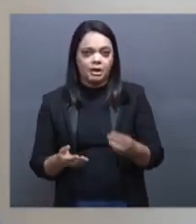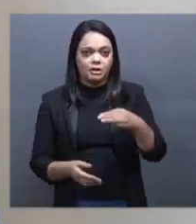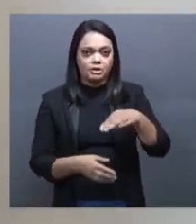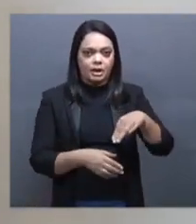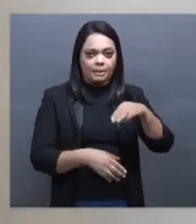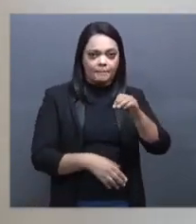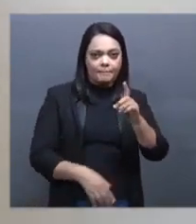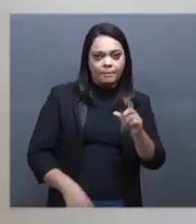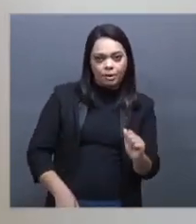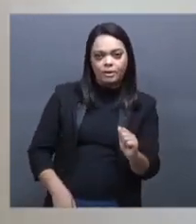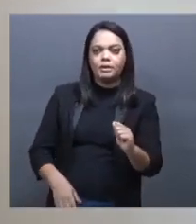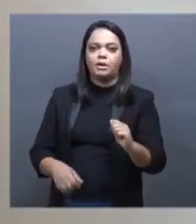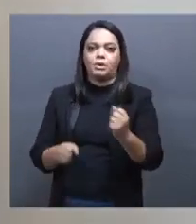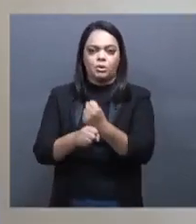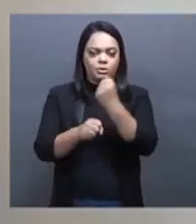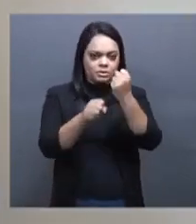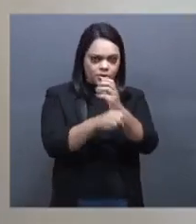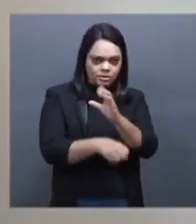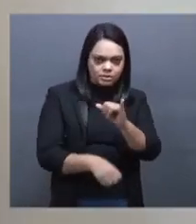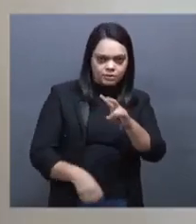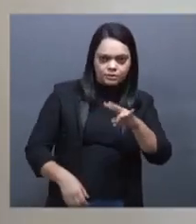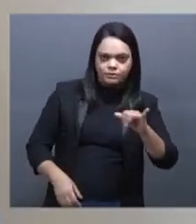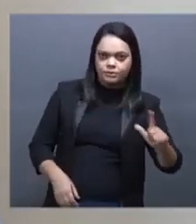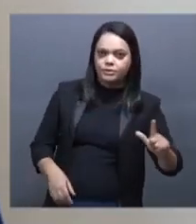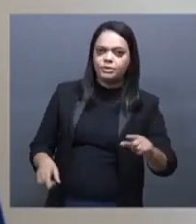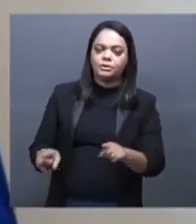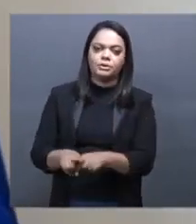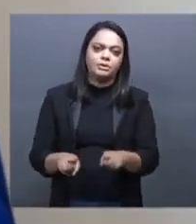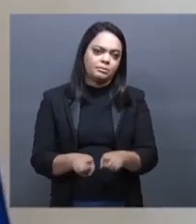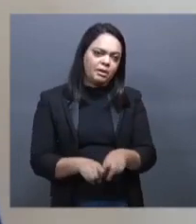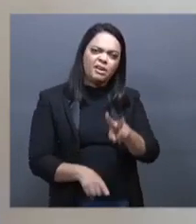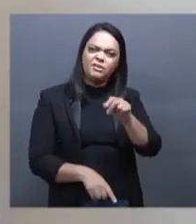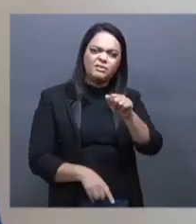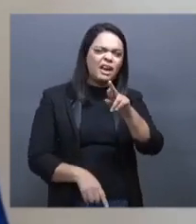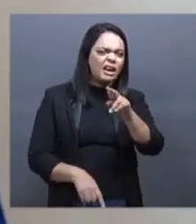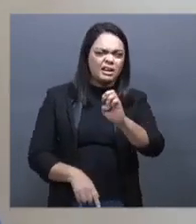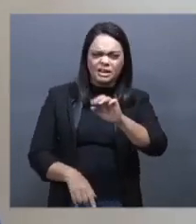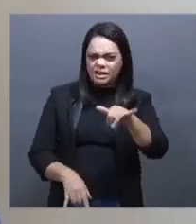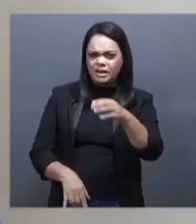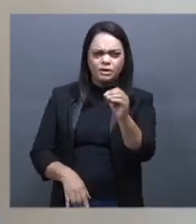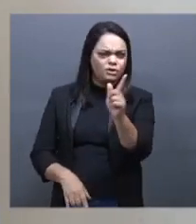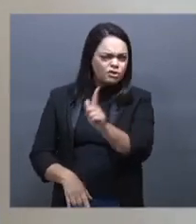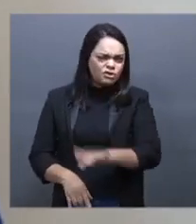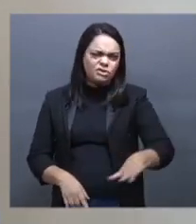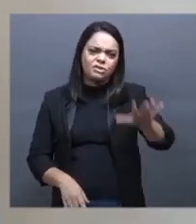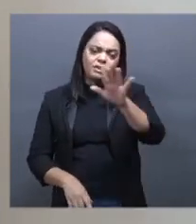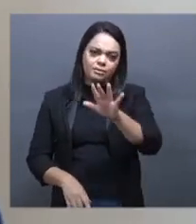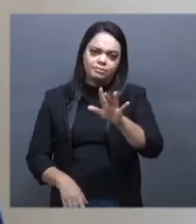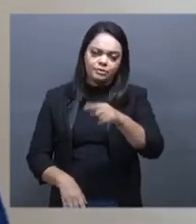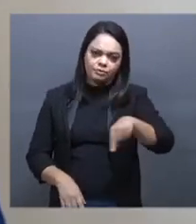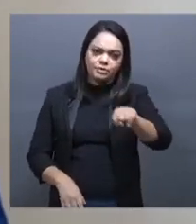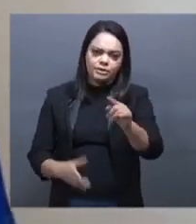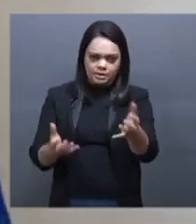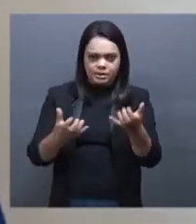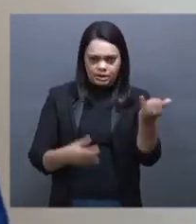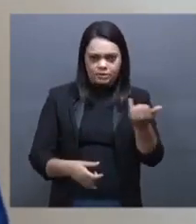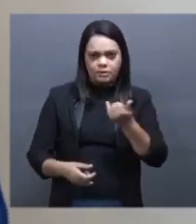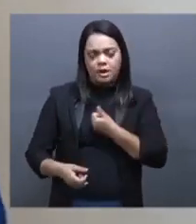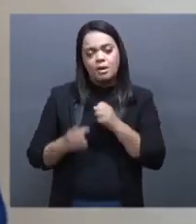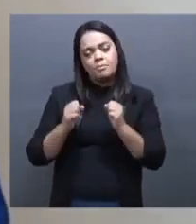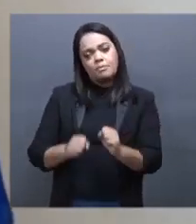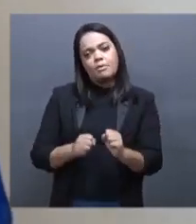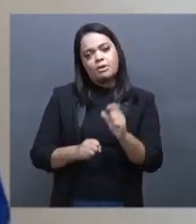a construção civil, alimentação fora do lar, o varejo de uma forma geral. Para falar conosco, use os nossos canais